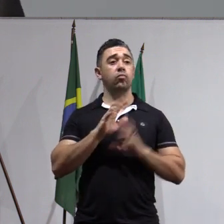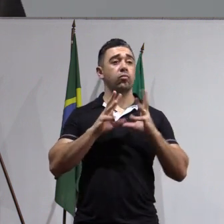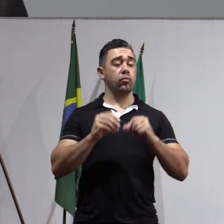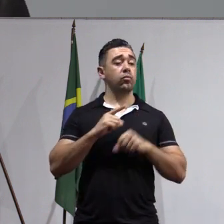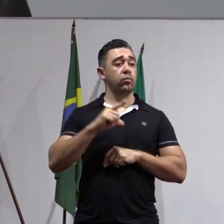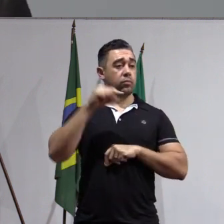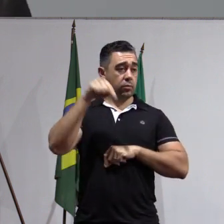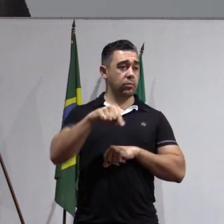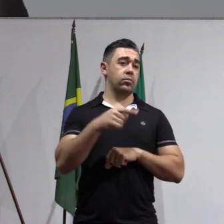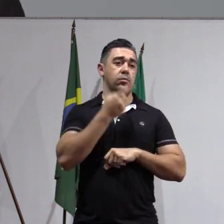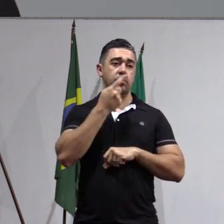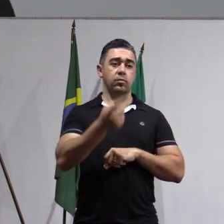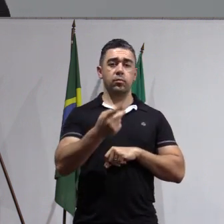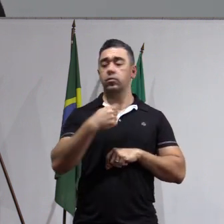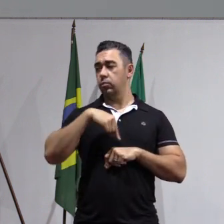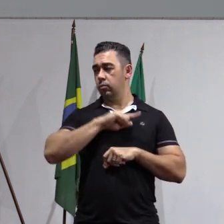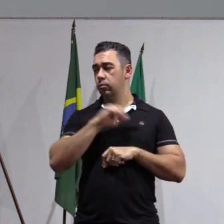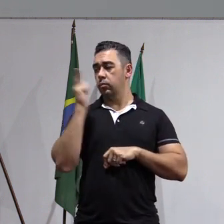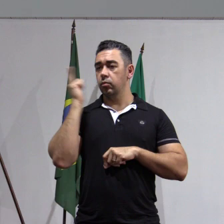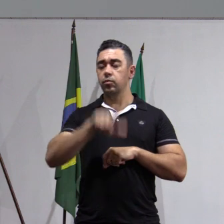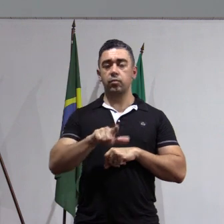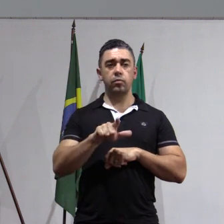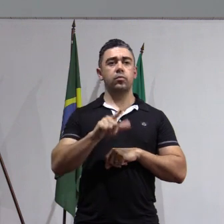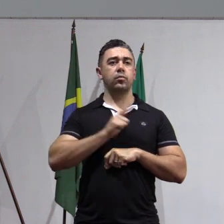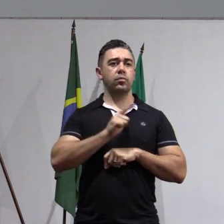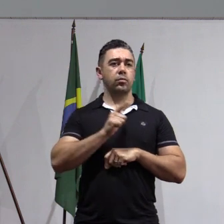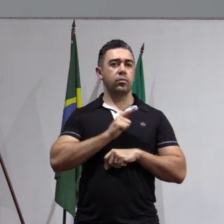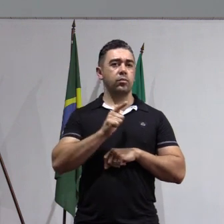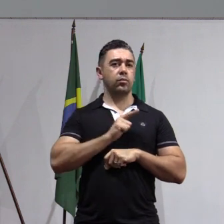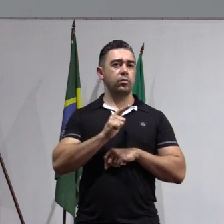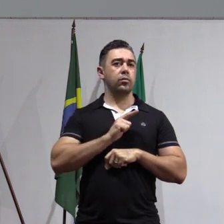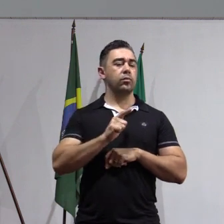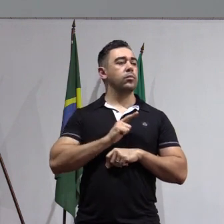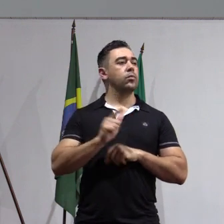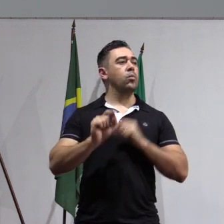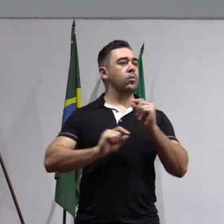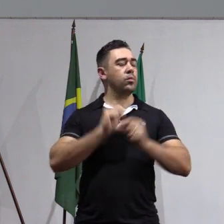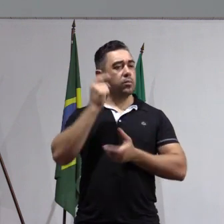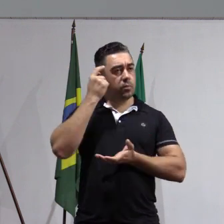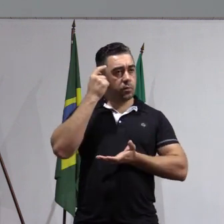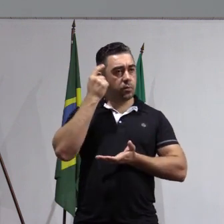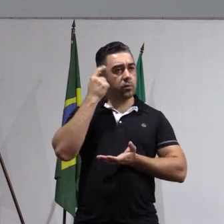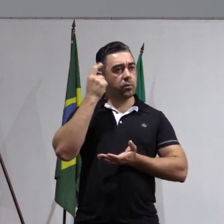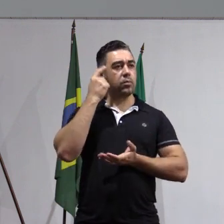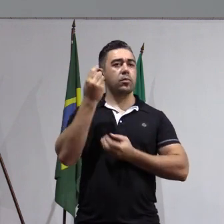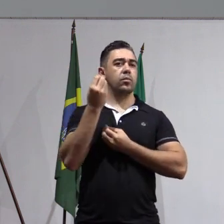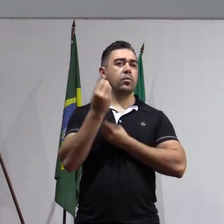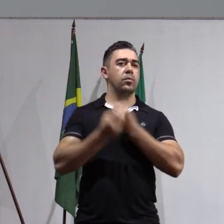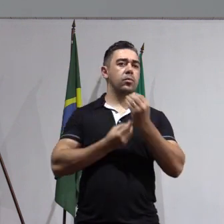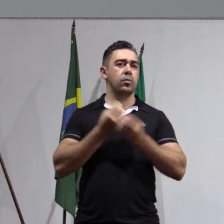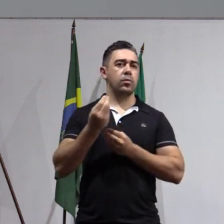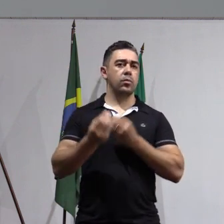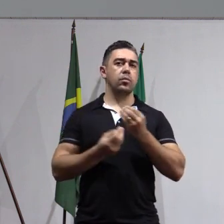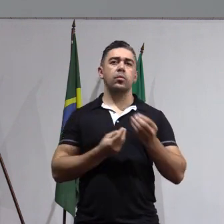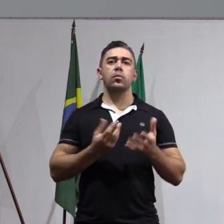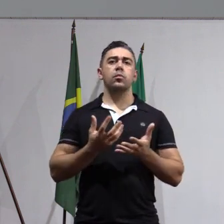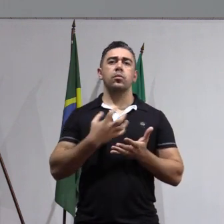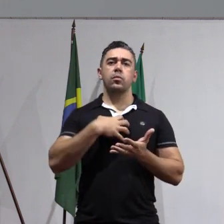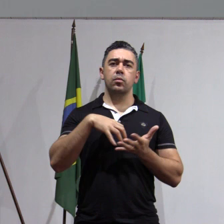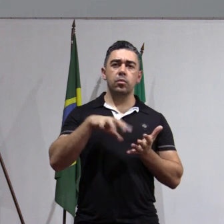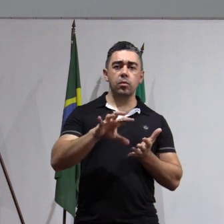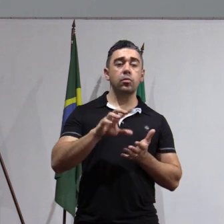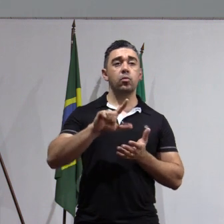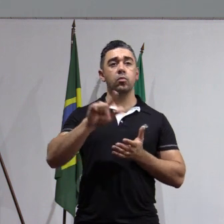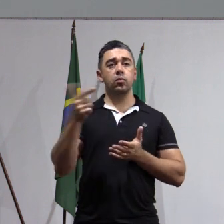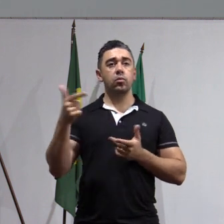contemplados, para que nós possamos, a partir dessa capilarização, pensar num formato de uma outra